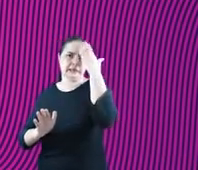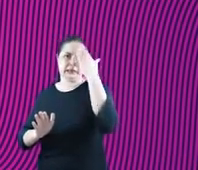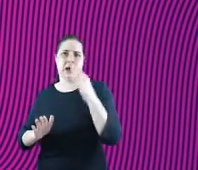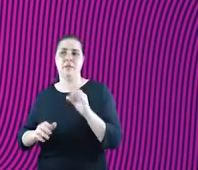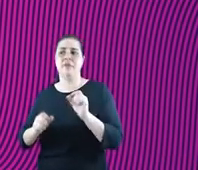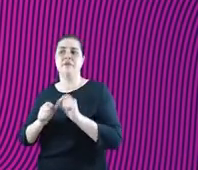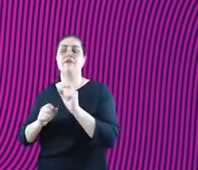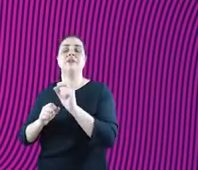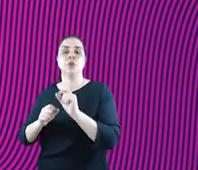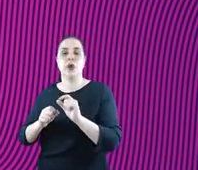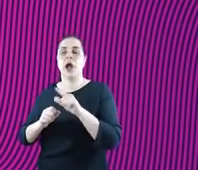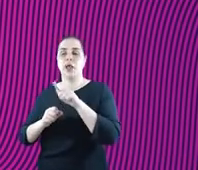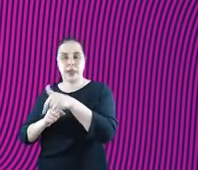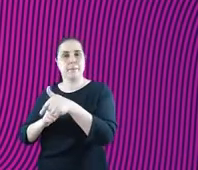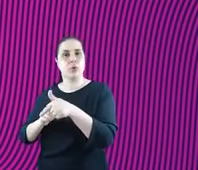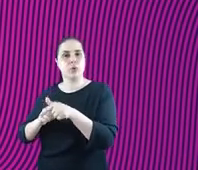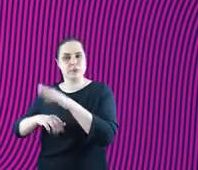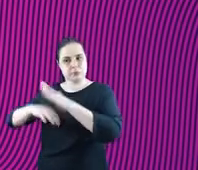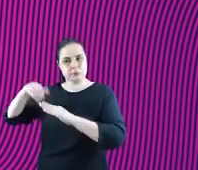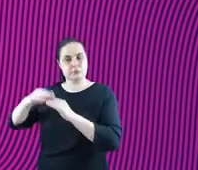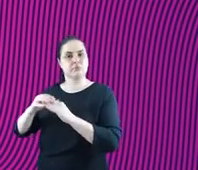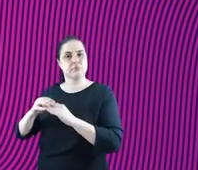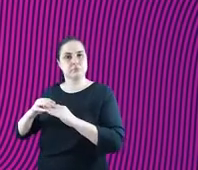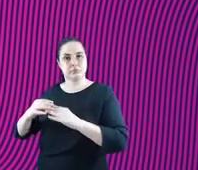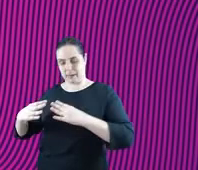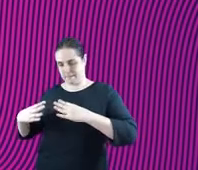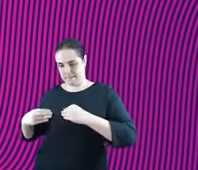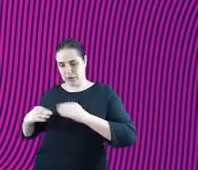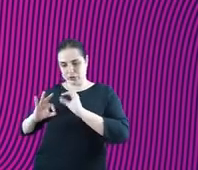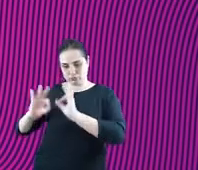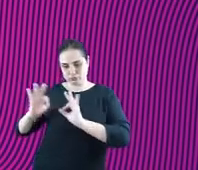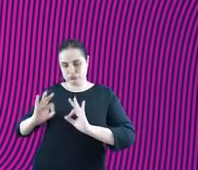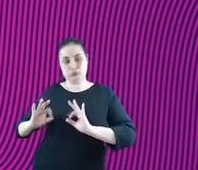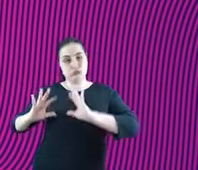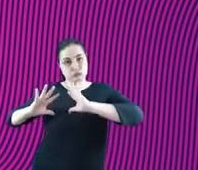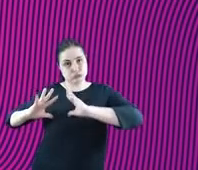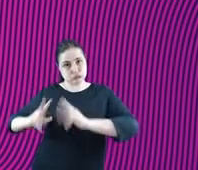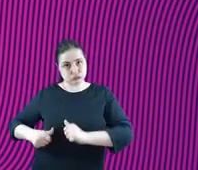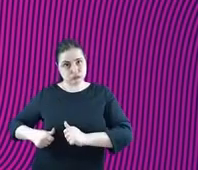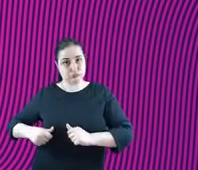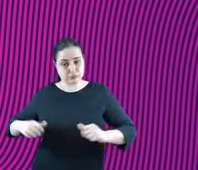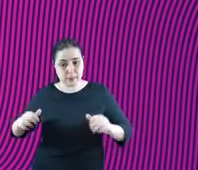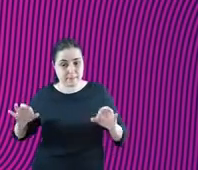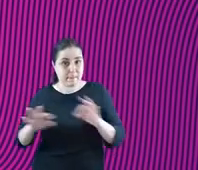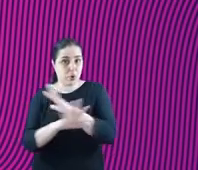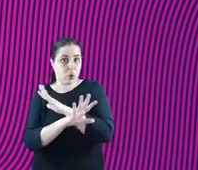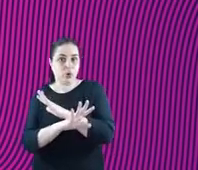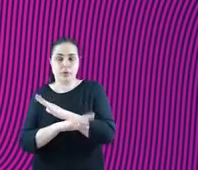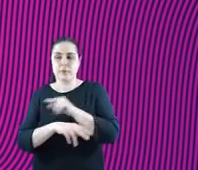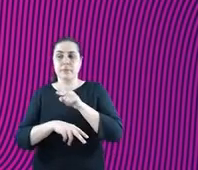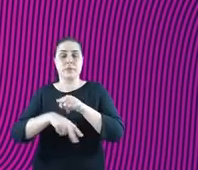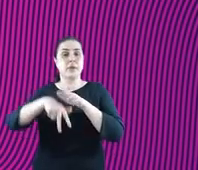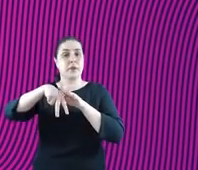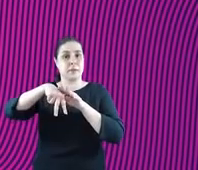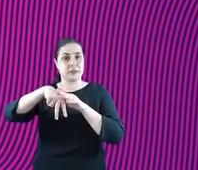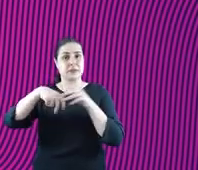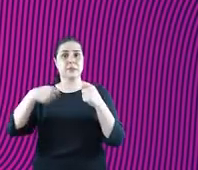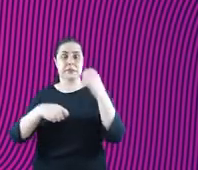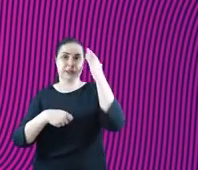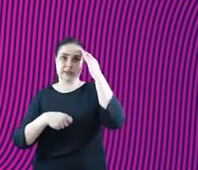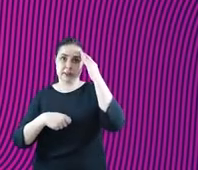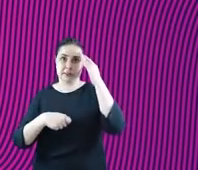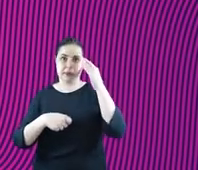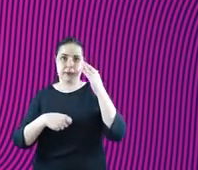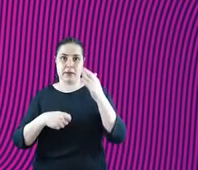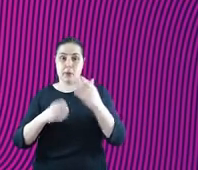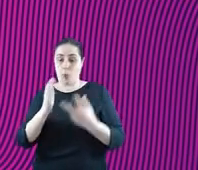que reconstrói, ela tem que entender que a gente não vai deixar a mama dela igual ao que era.